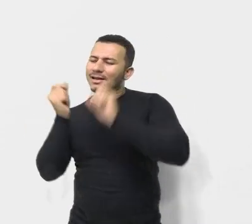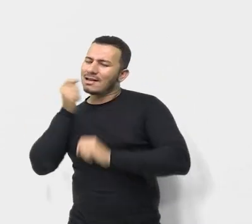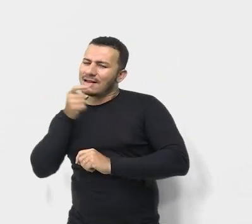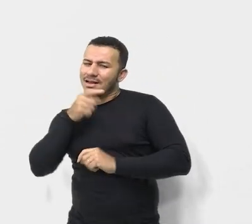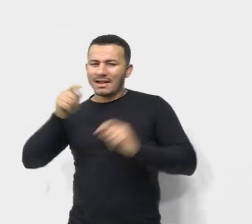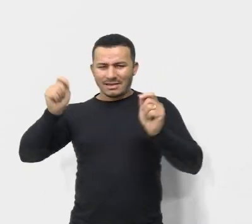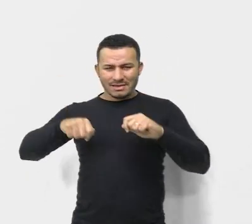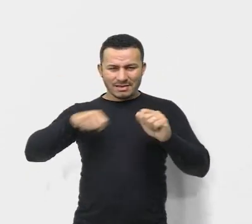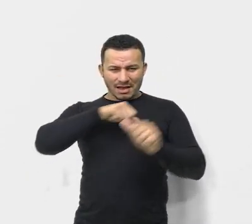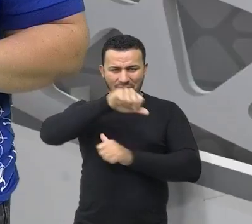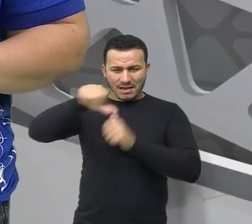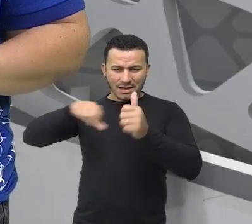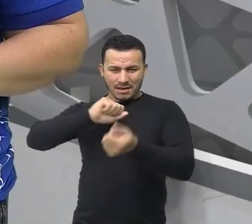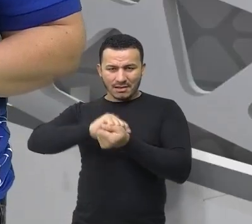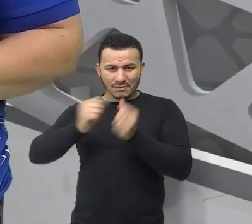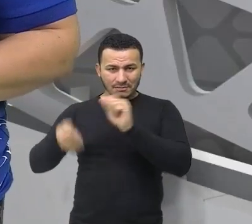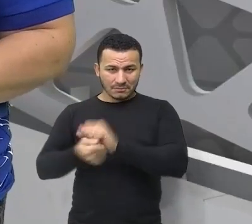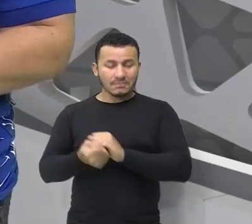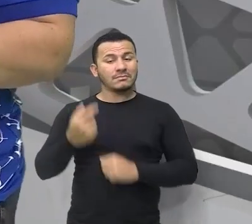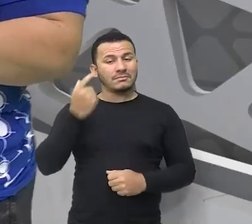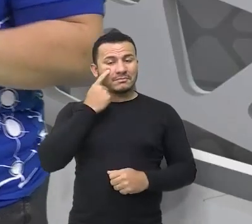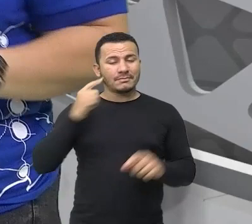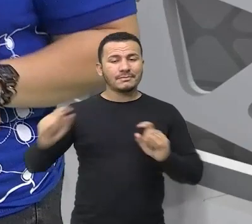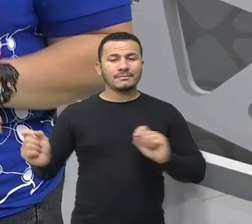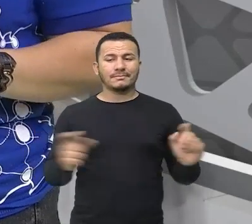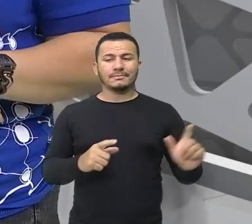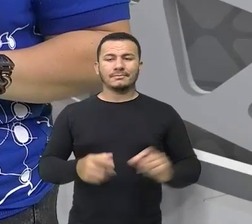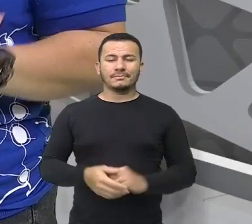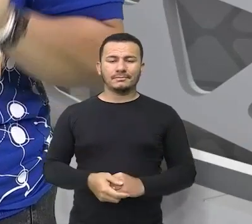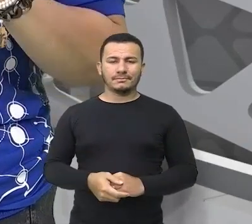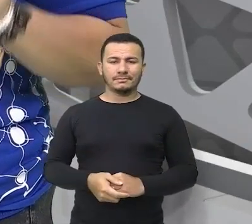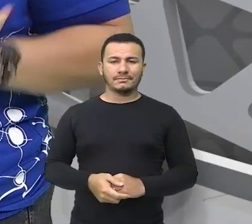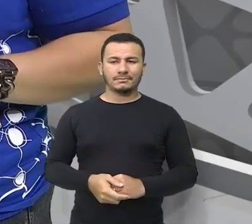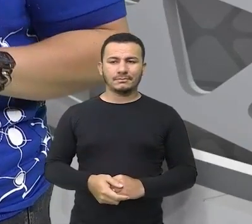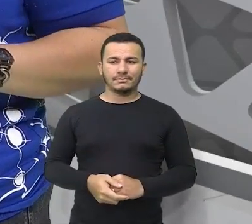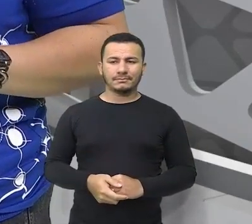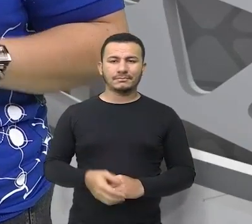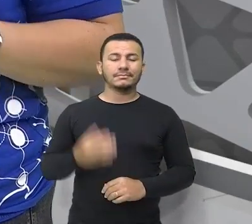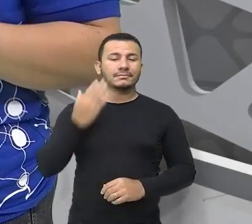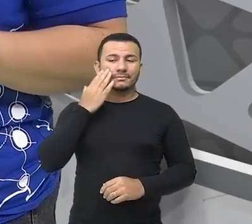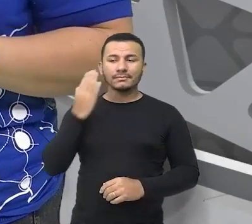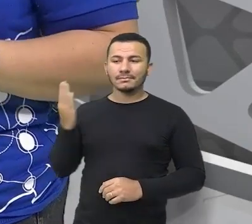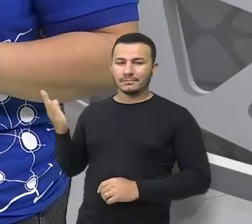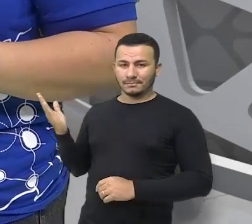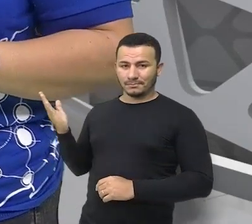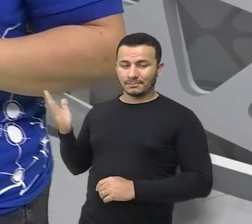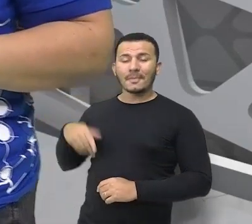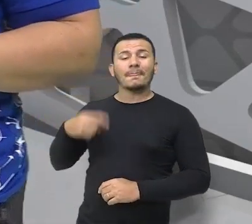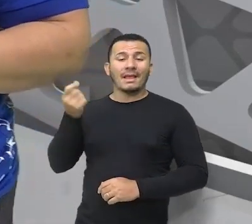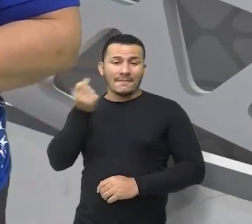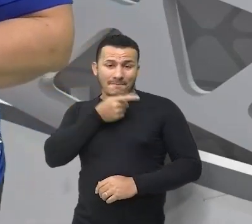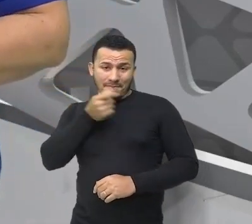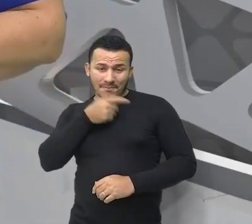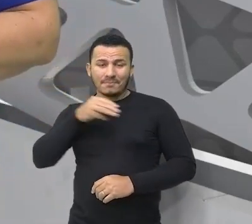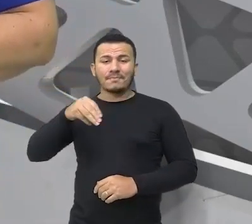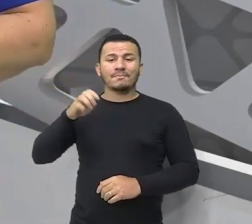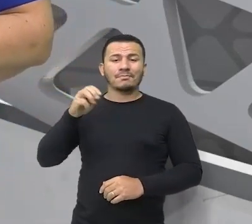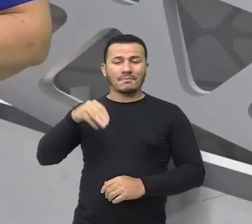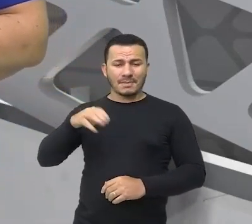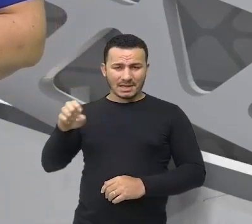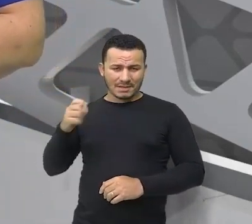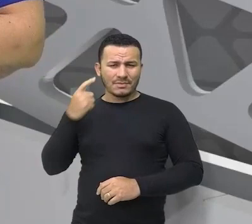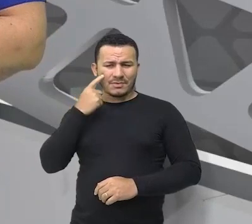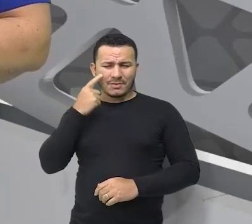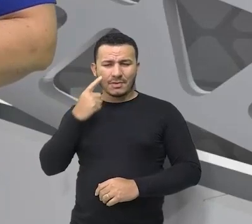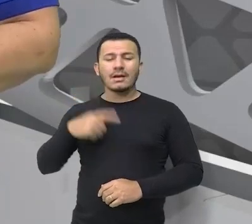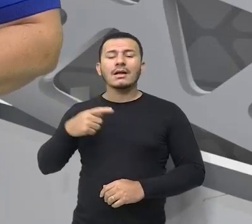possível? Vamos para a próxima tela, olha só, me acompanhem. Olha aqui, um meme. Notem que esse meme aqui, a gente tem